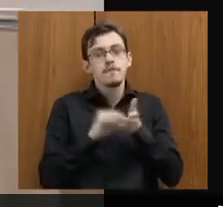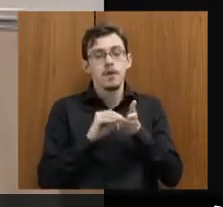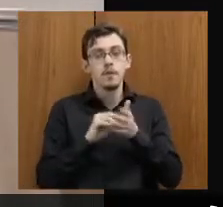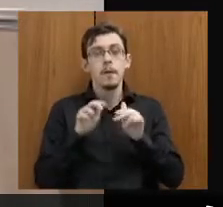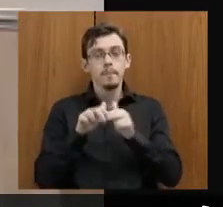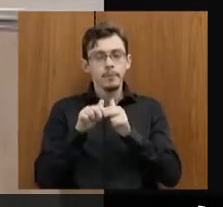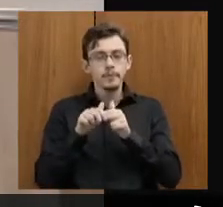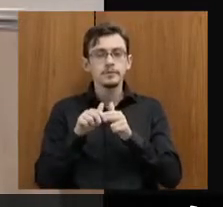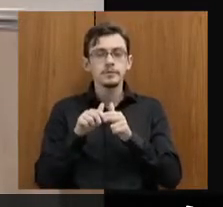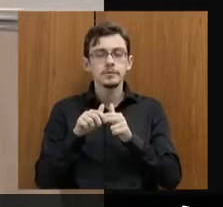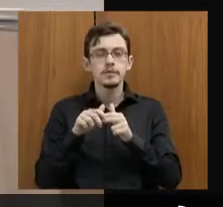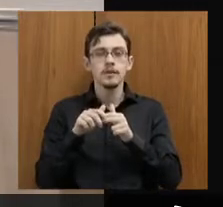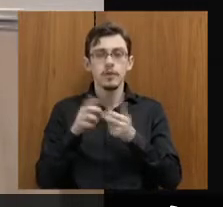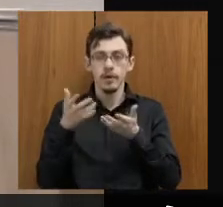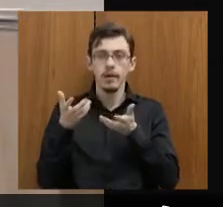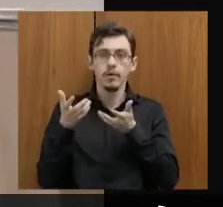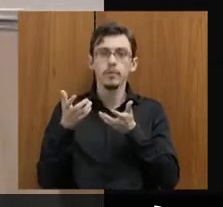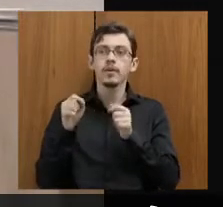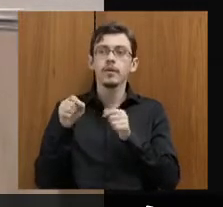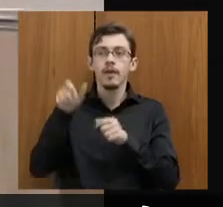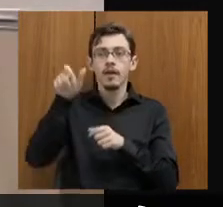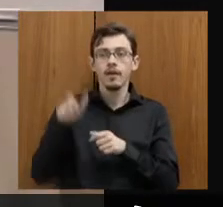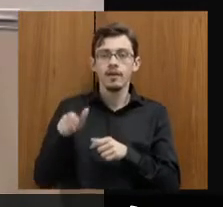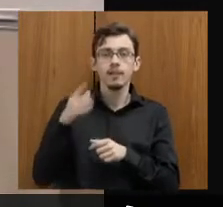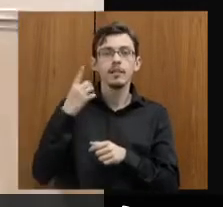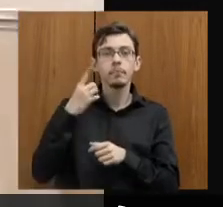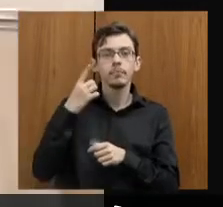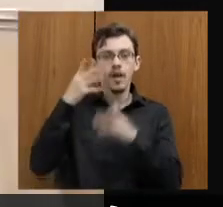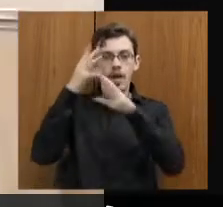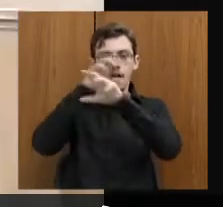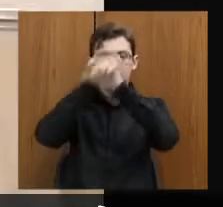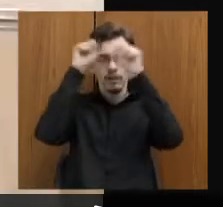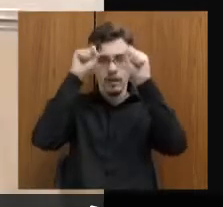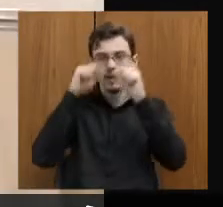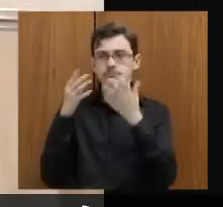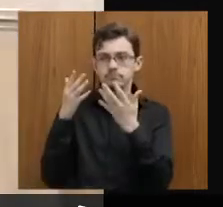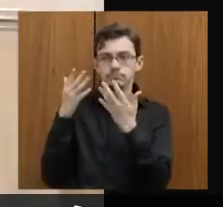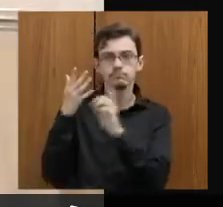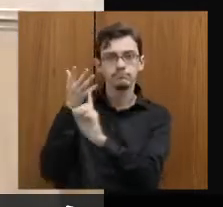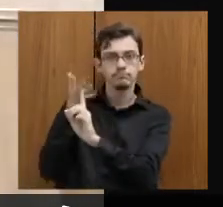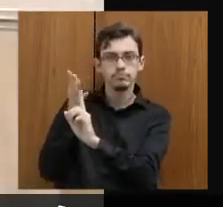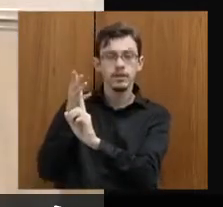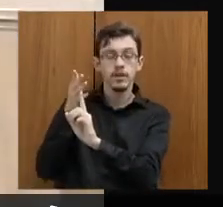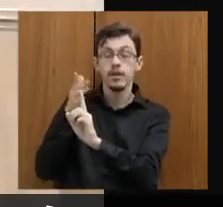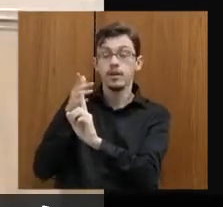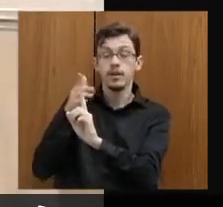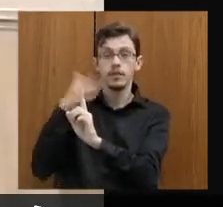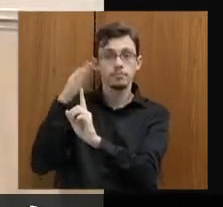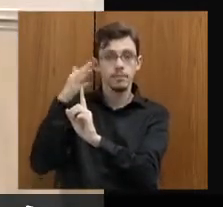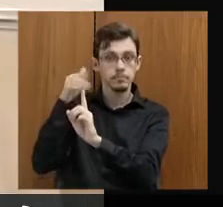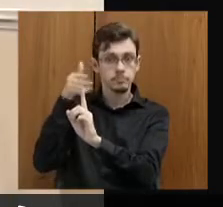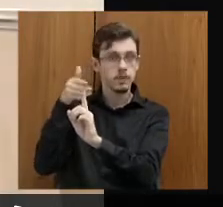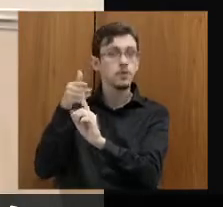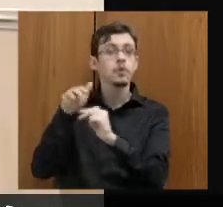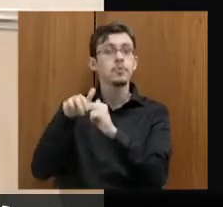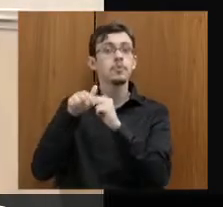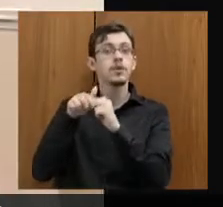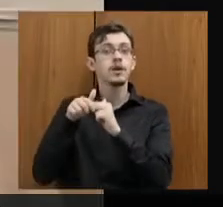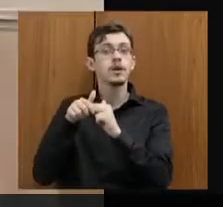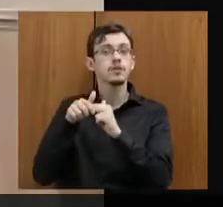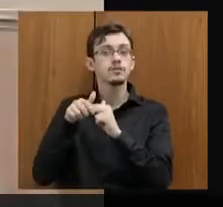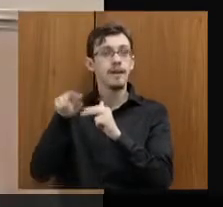vez né Essa iniciativa da deputada Andreia quando permite né através aí da Assembleia Legislativa fazer essa discussão